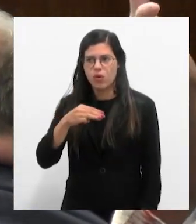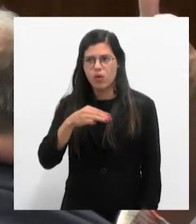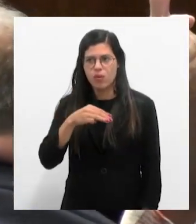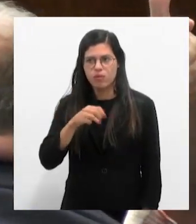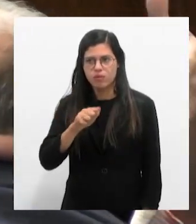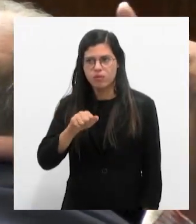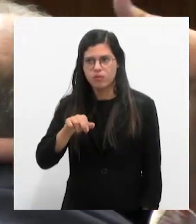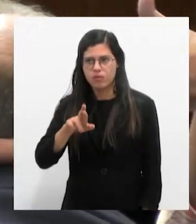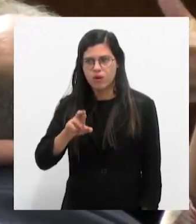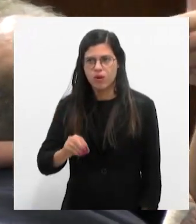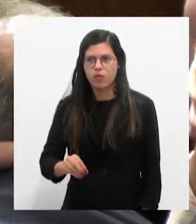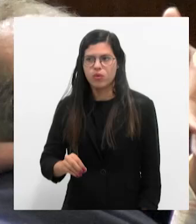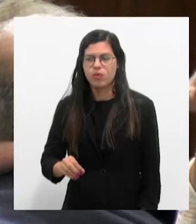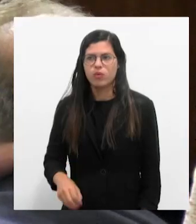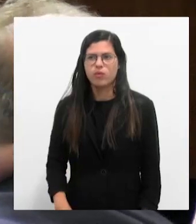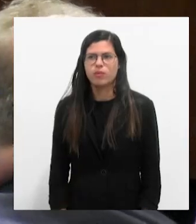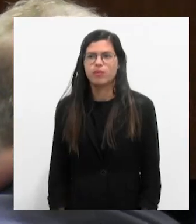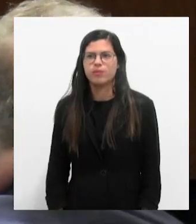Grandes